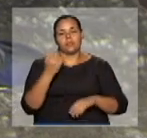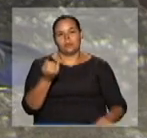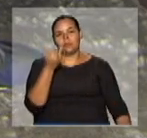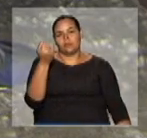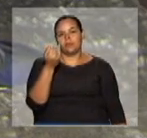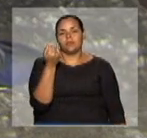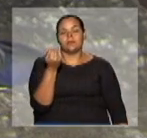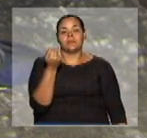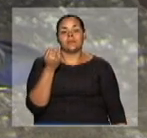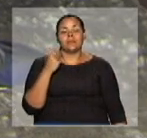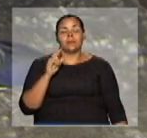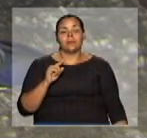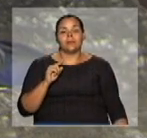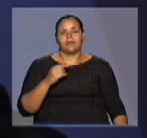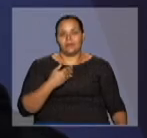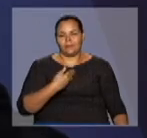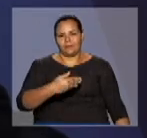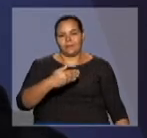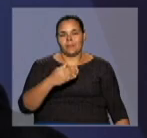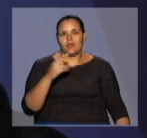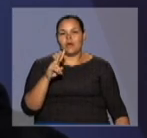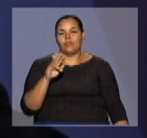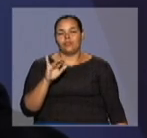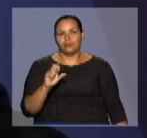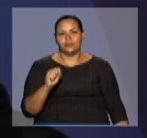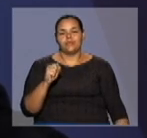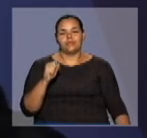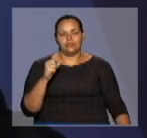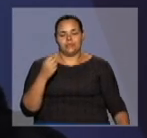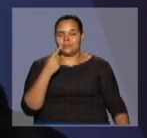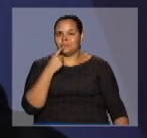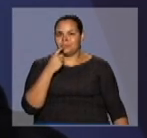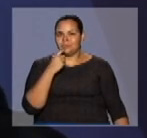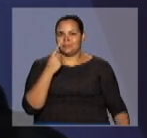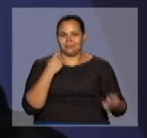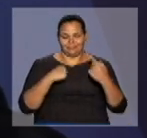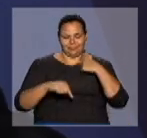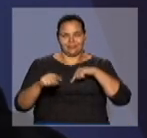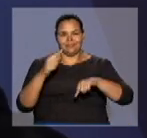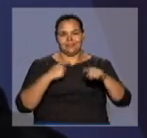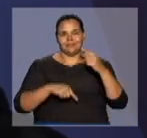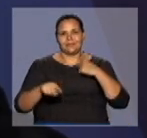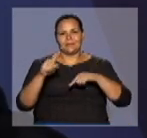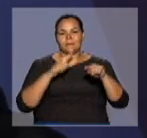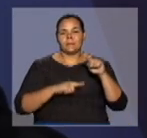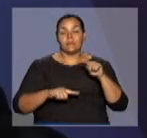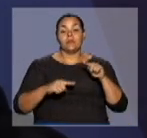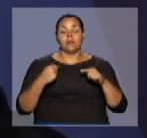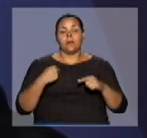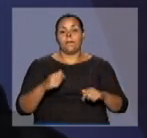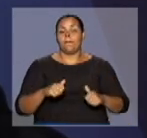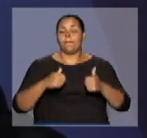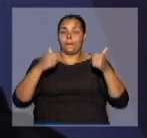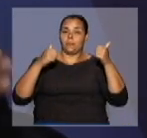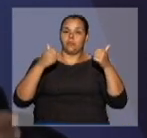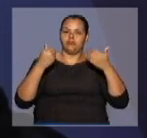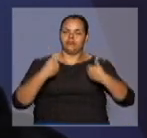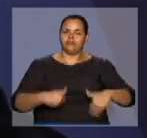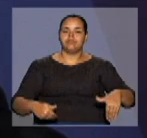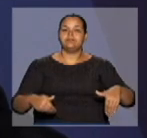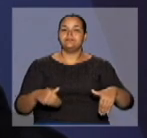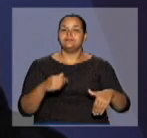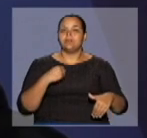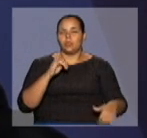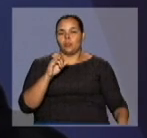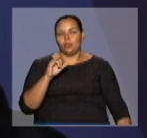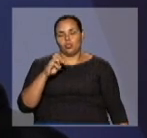É ele que faz frente àquele vírus que está circulando no sangue. Então, quanto melhor a imunidade, menor a